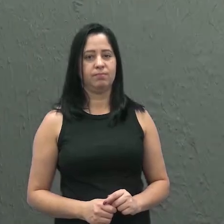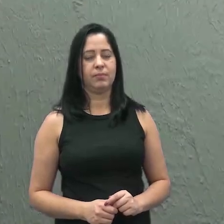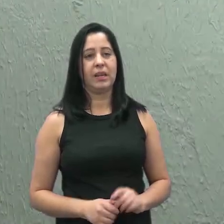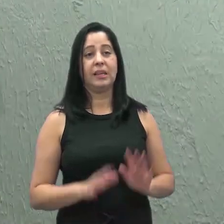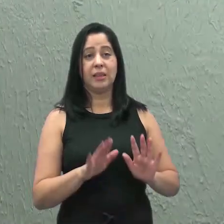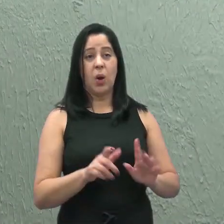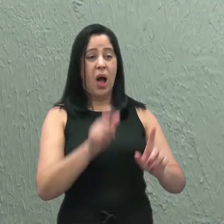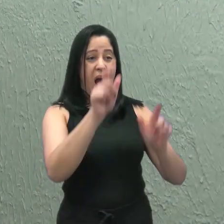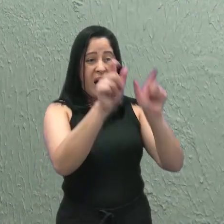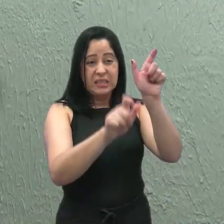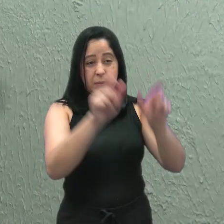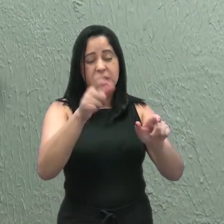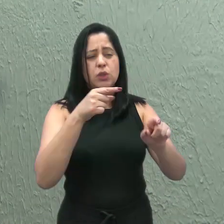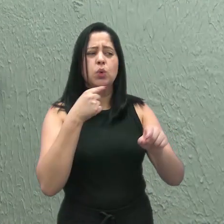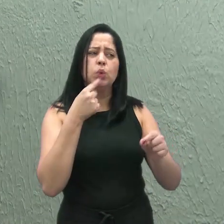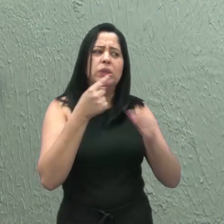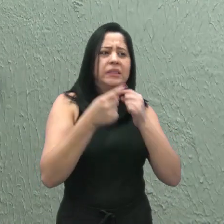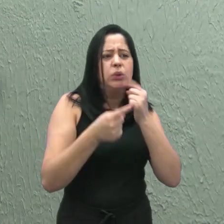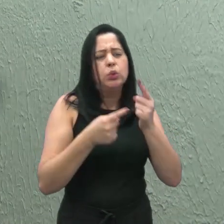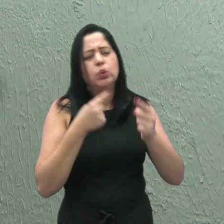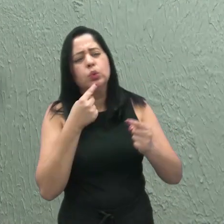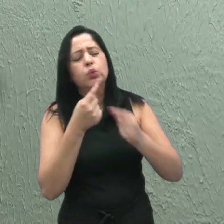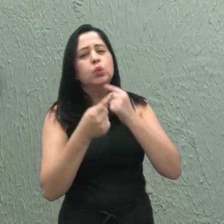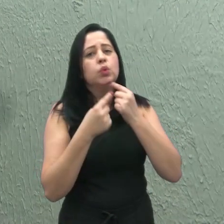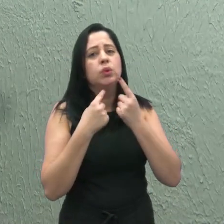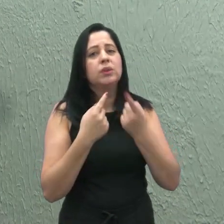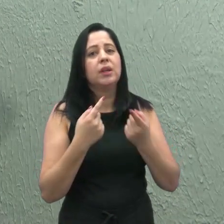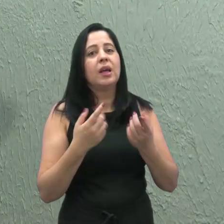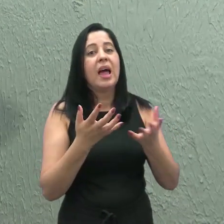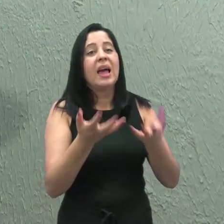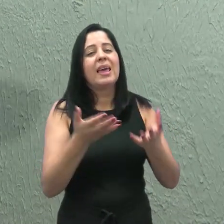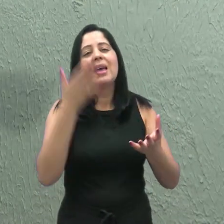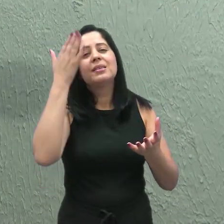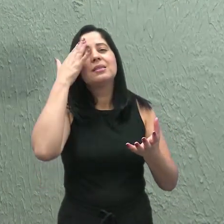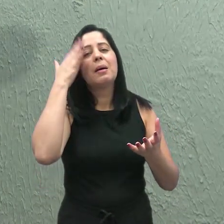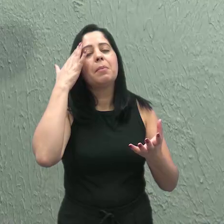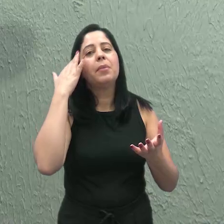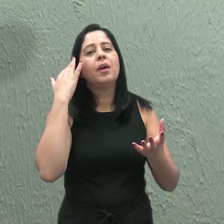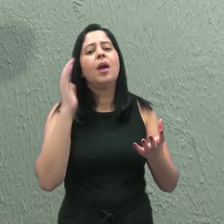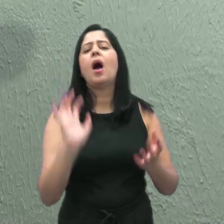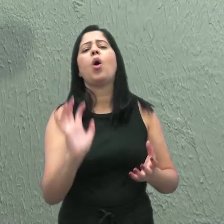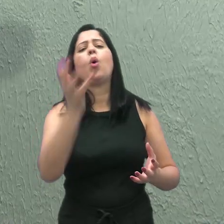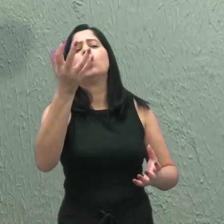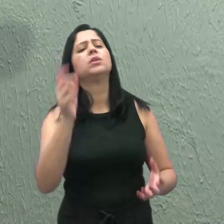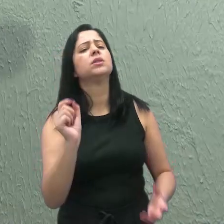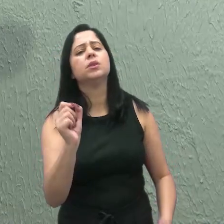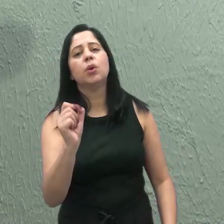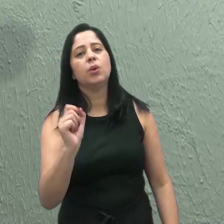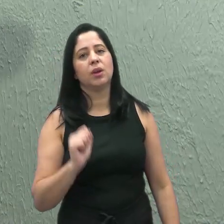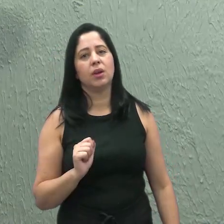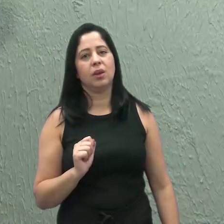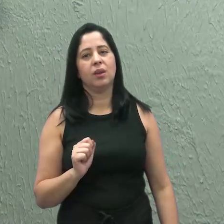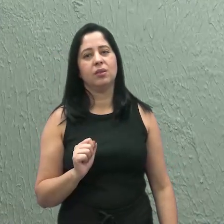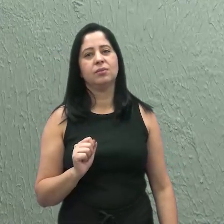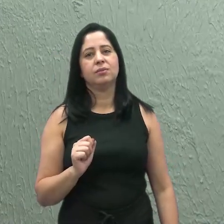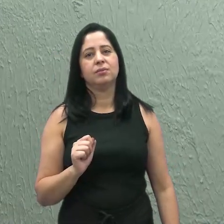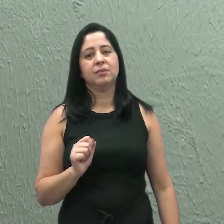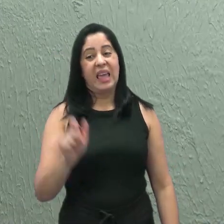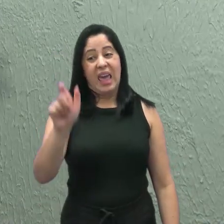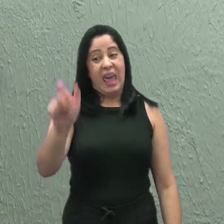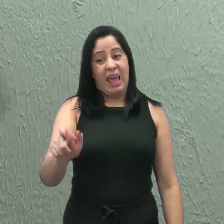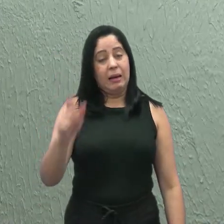Porque a maior dúvida das pessoas, elas querem saber para onde que foi, como é que tá. É